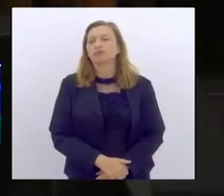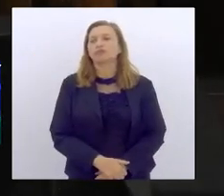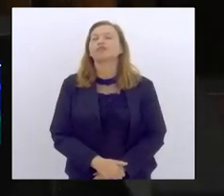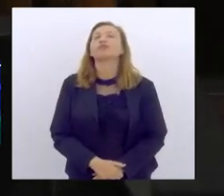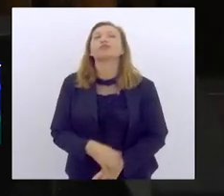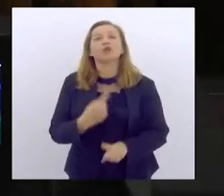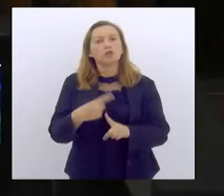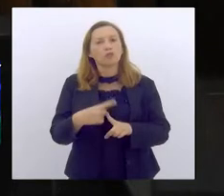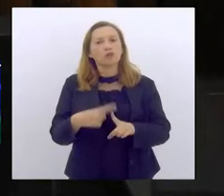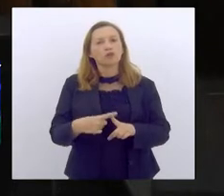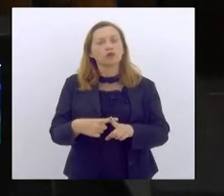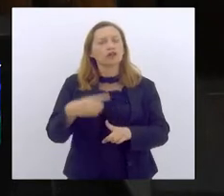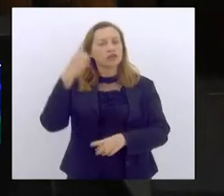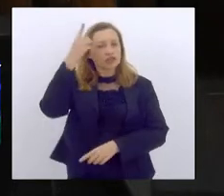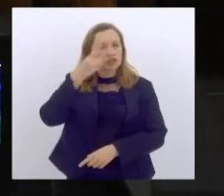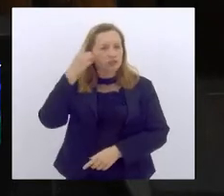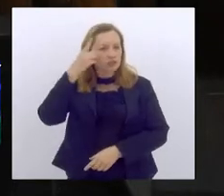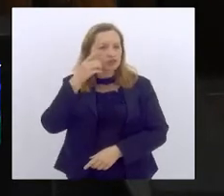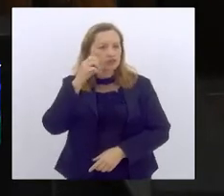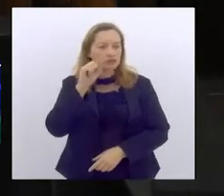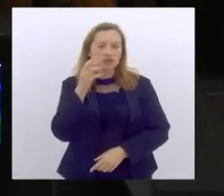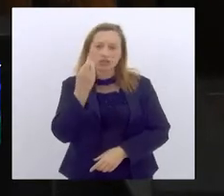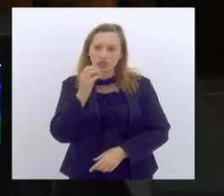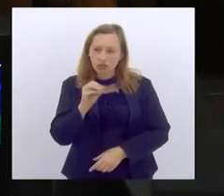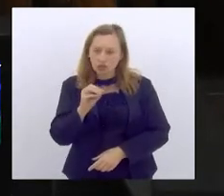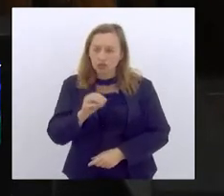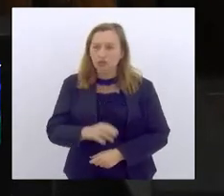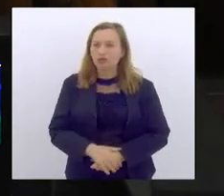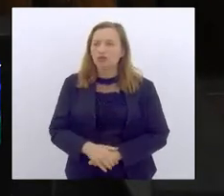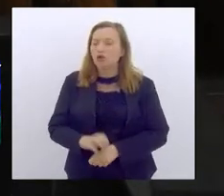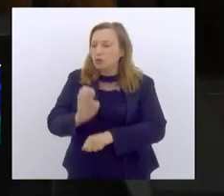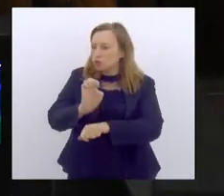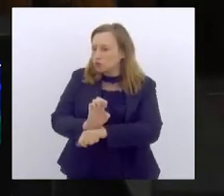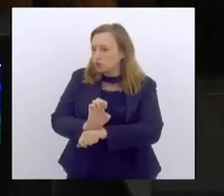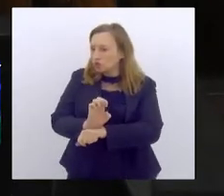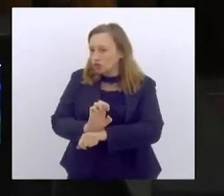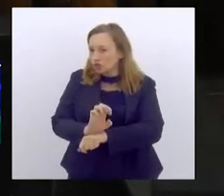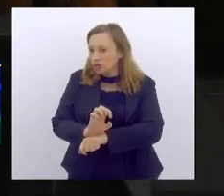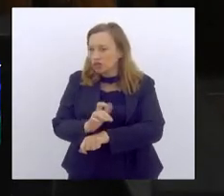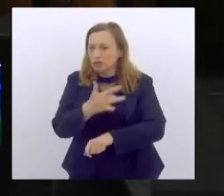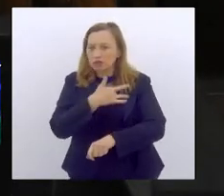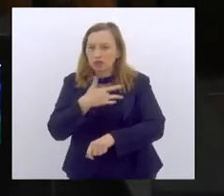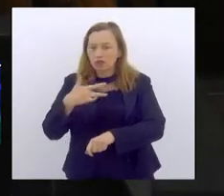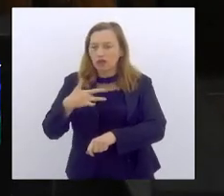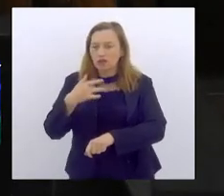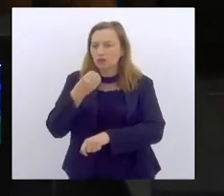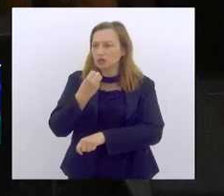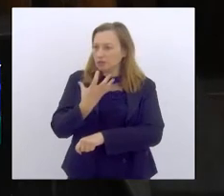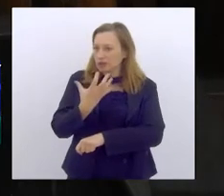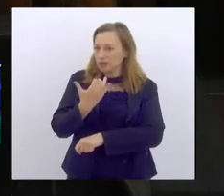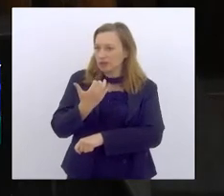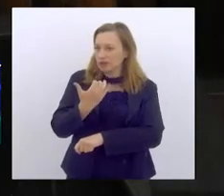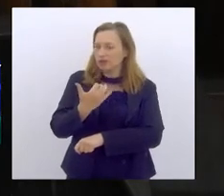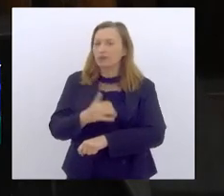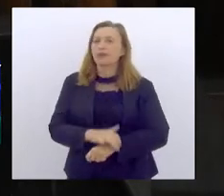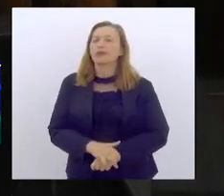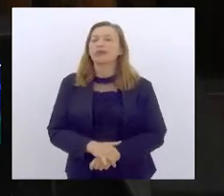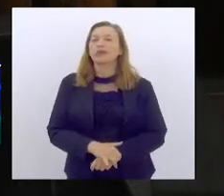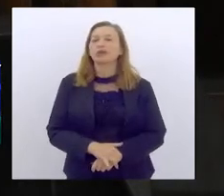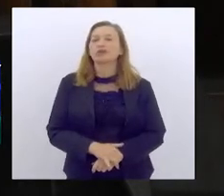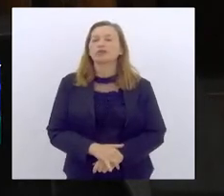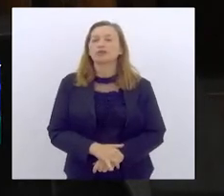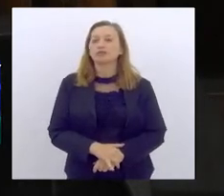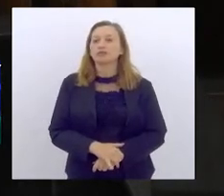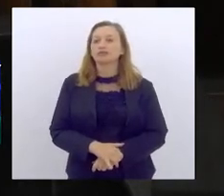é porque o deputado Sérgio louback e o estado de bem-estar social E é